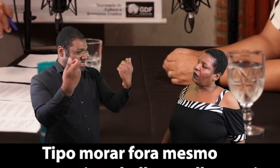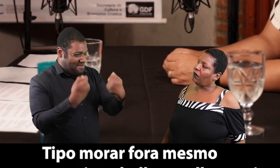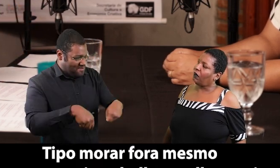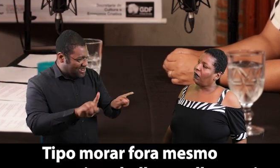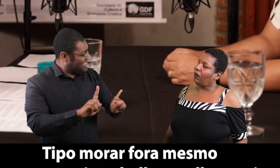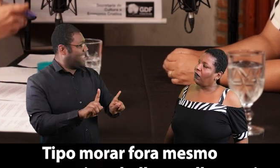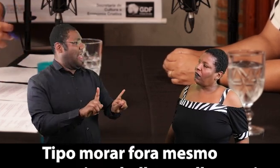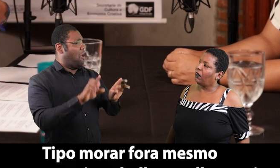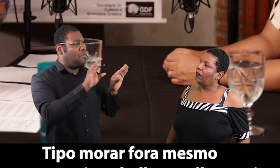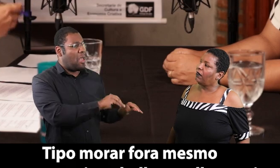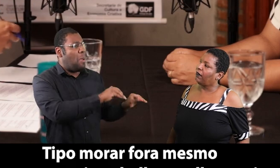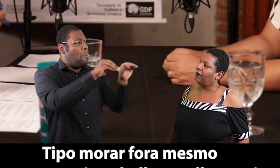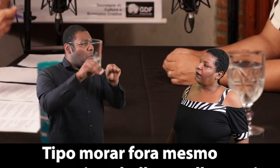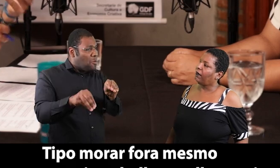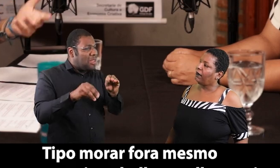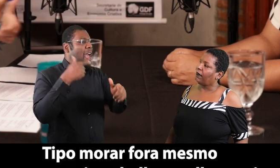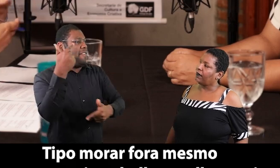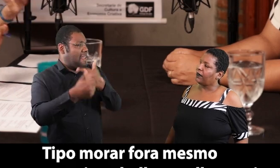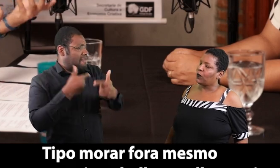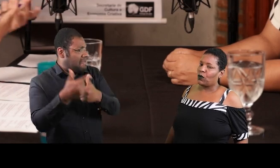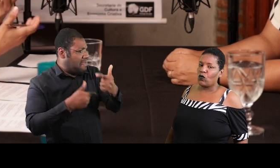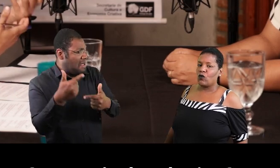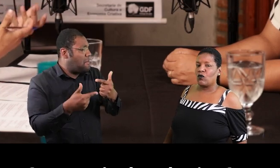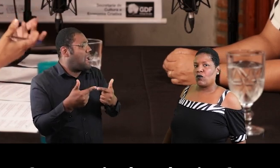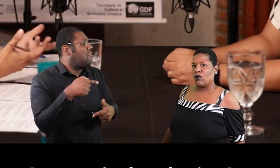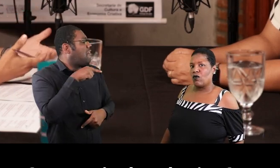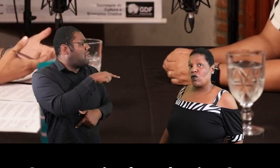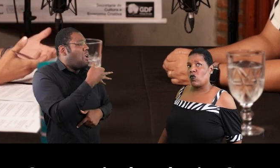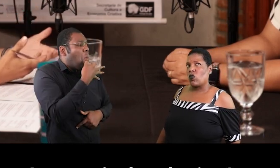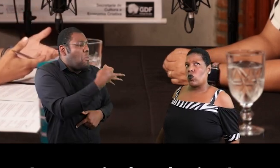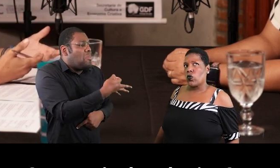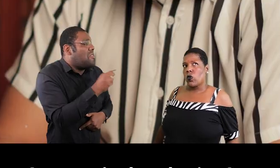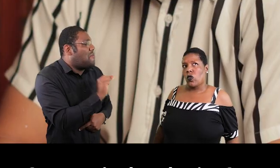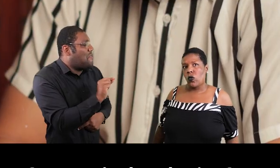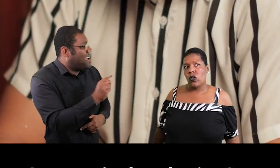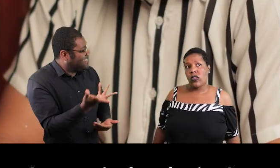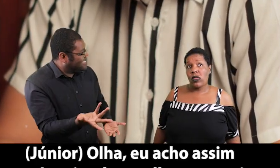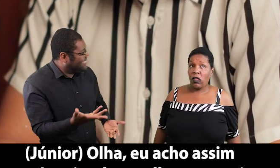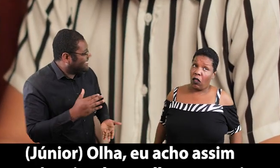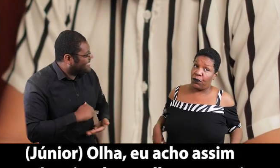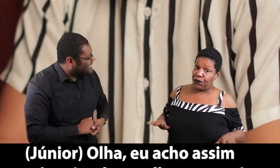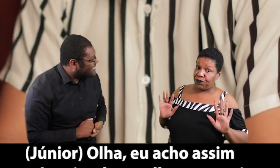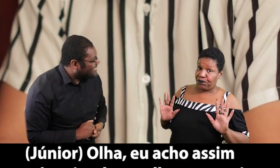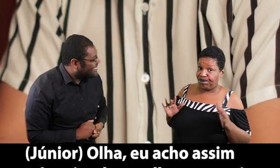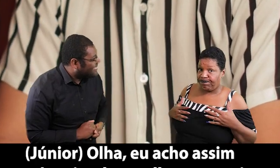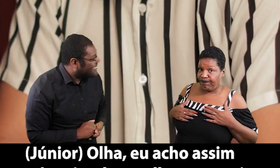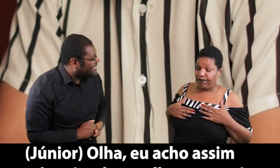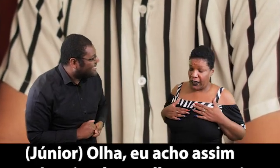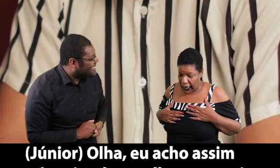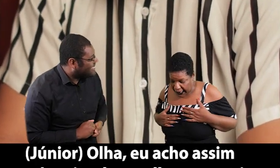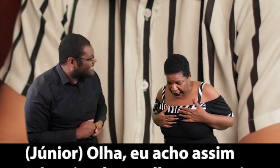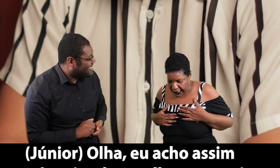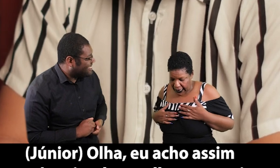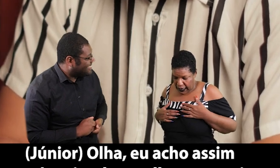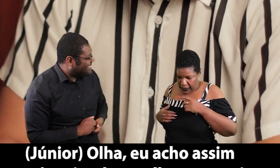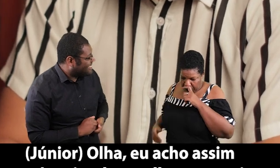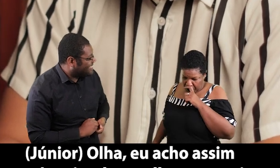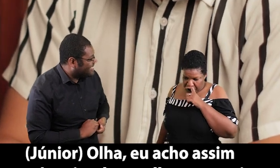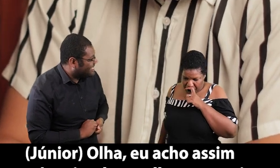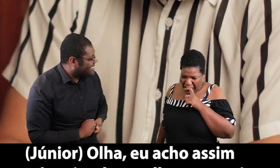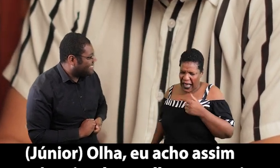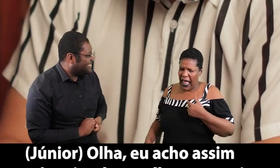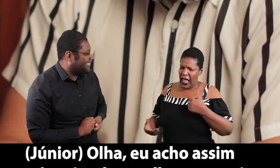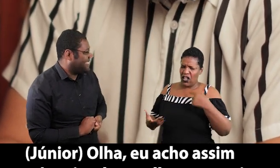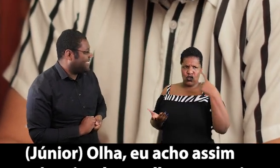morar fora mesmo para conseguir trabalhar melhor, assim. O que que você acha sobre isso? Olha, eu acho assim que é muito